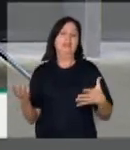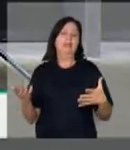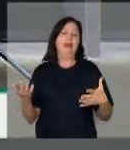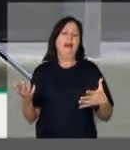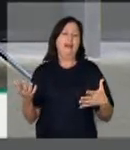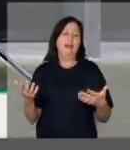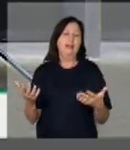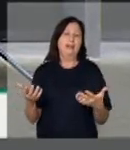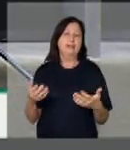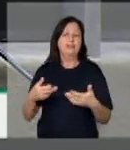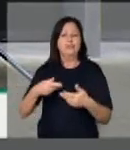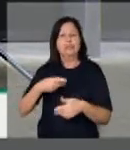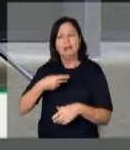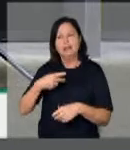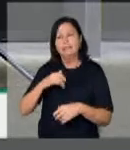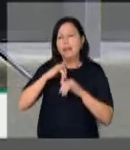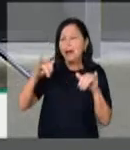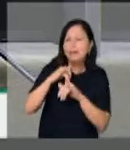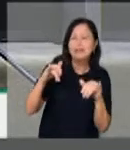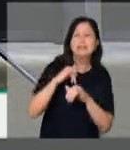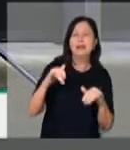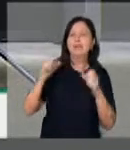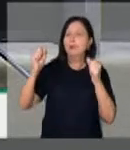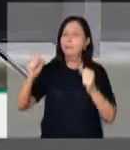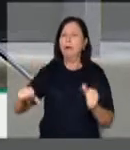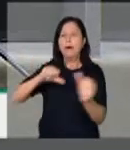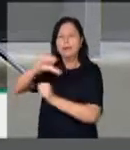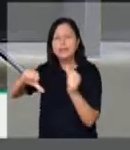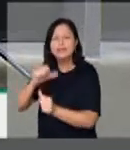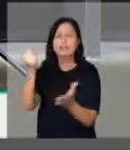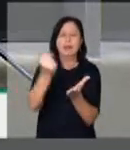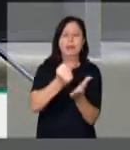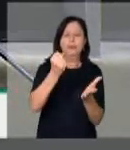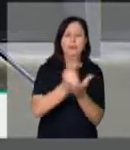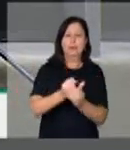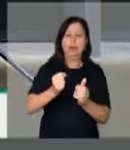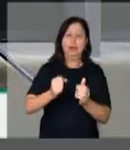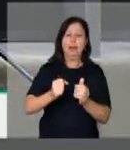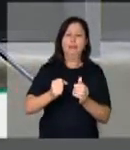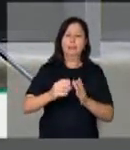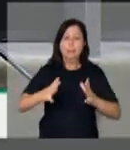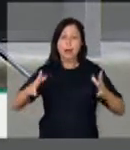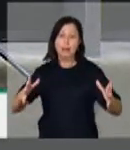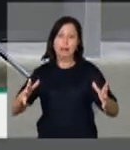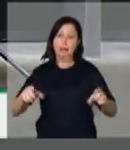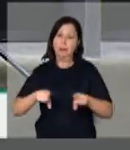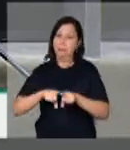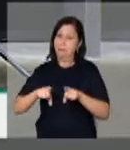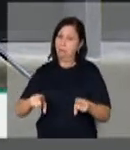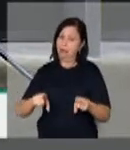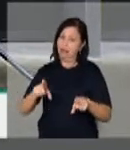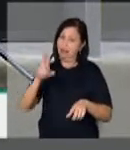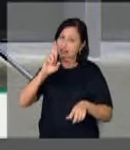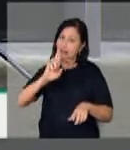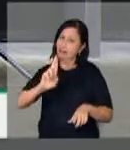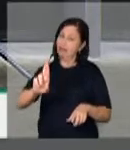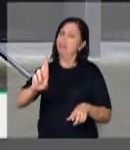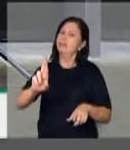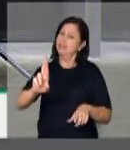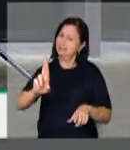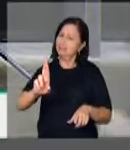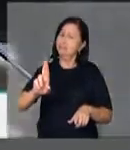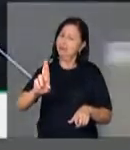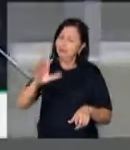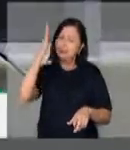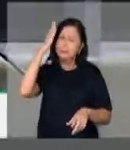se implementou a reforma trabalhista, e o resultado que nós estamos colhendo com ela, sem sombra